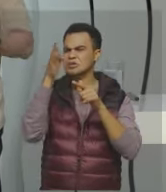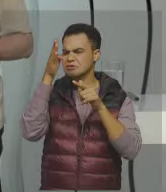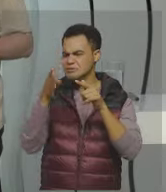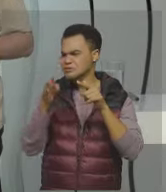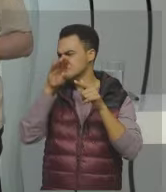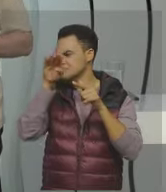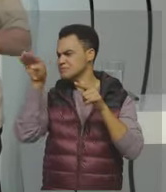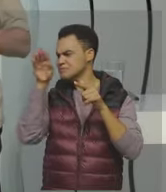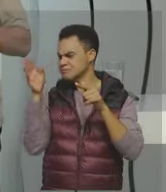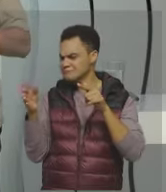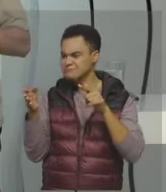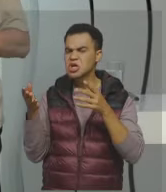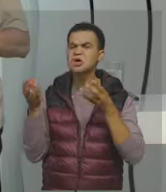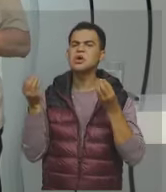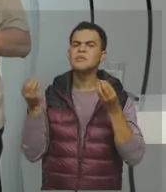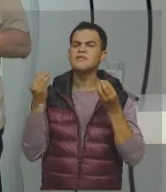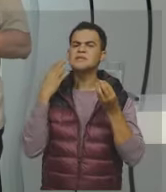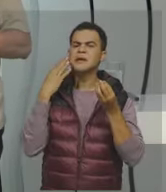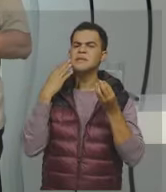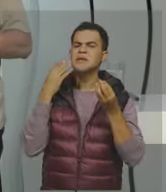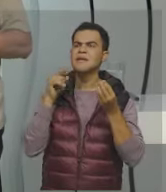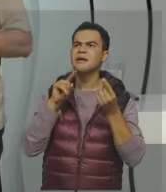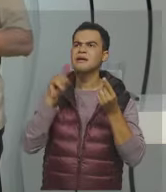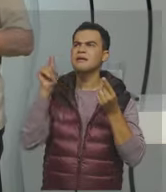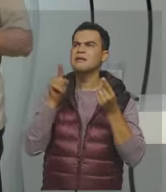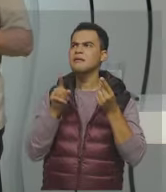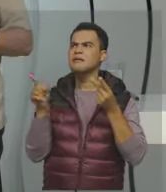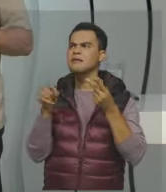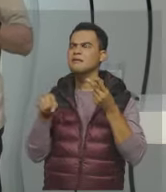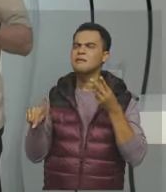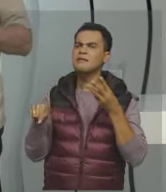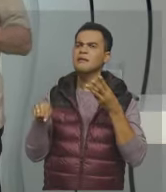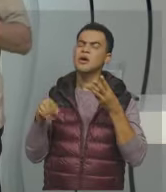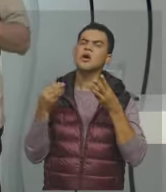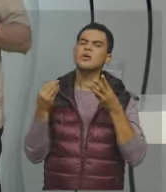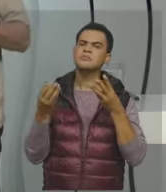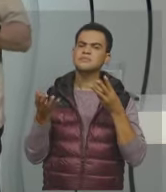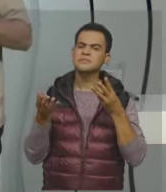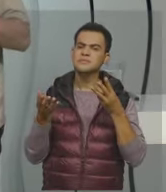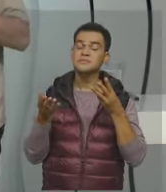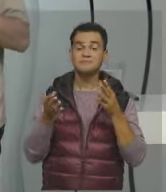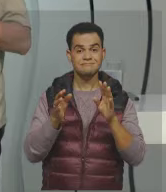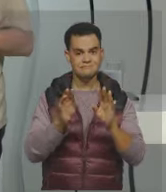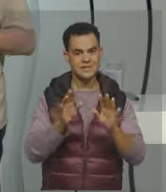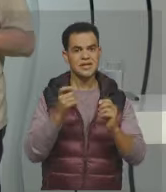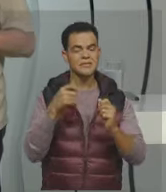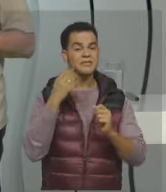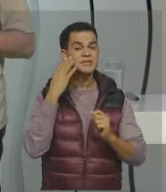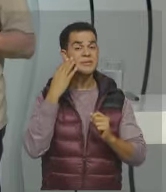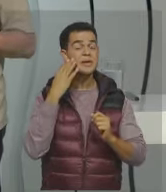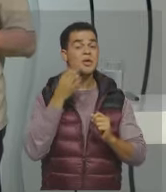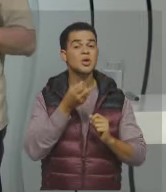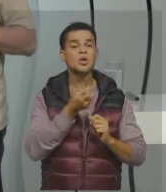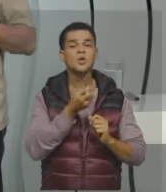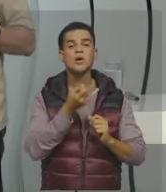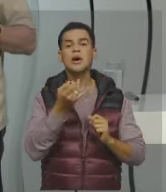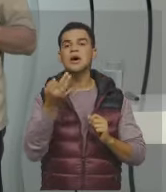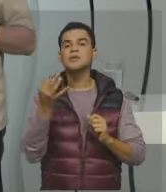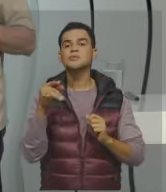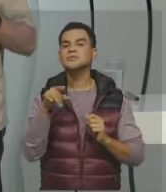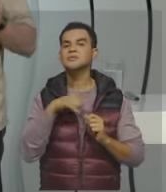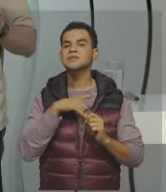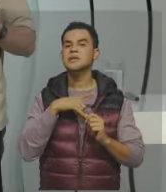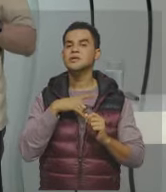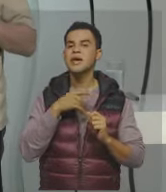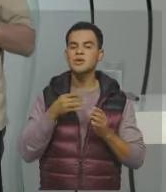cada lado? Aí a gente tem que observar o seguinte: quantos ohms eu tenho em cada caminho? Se essa